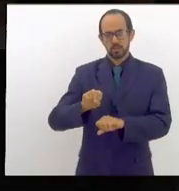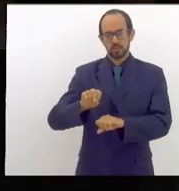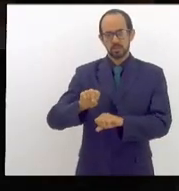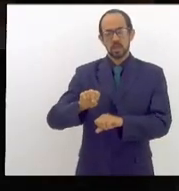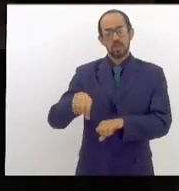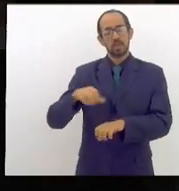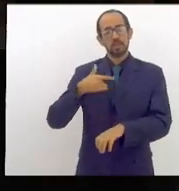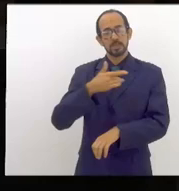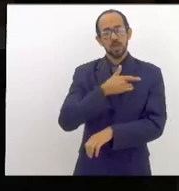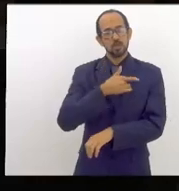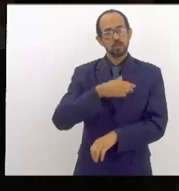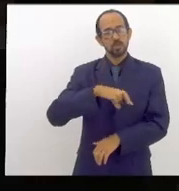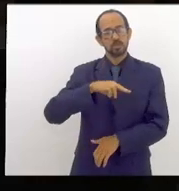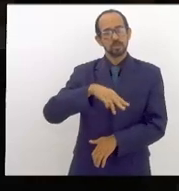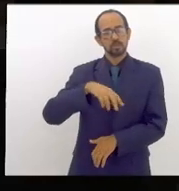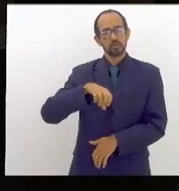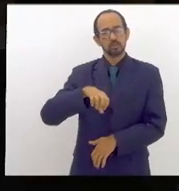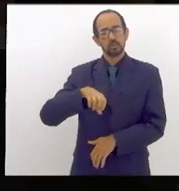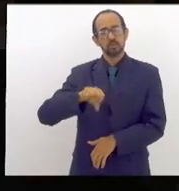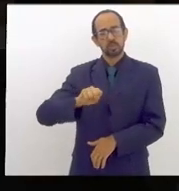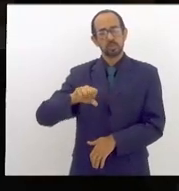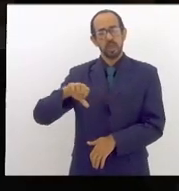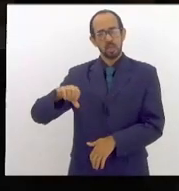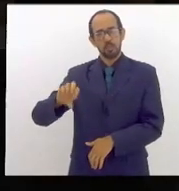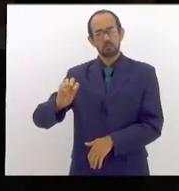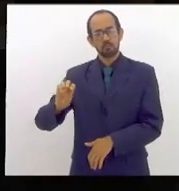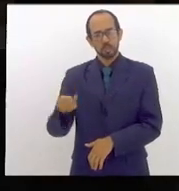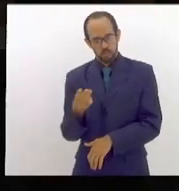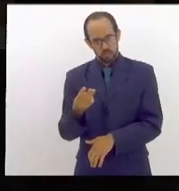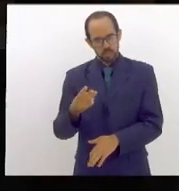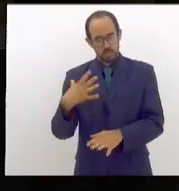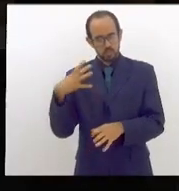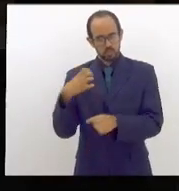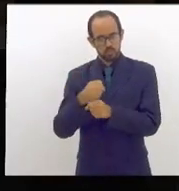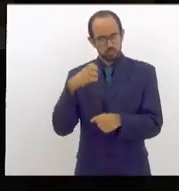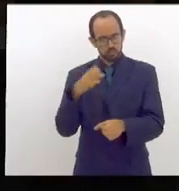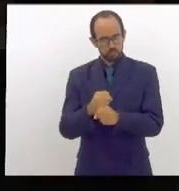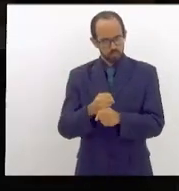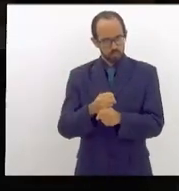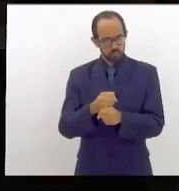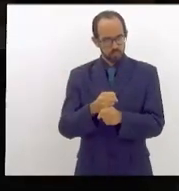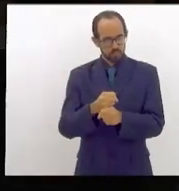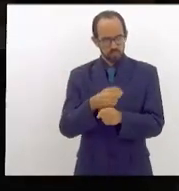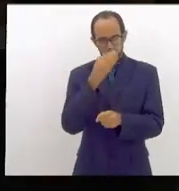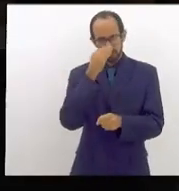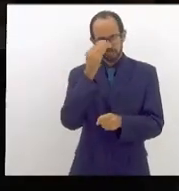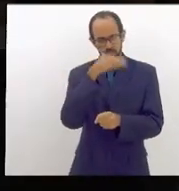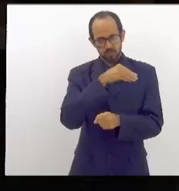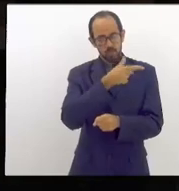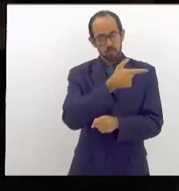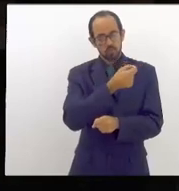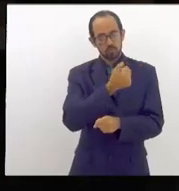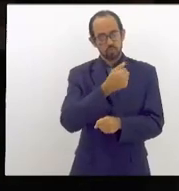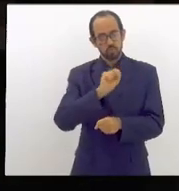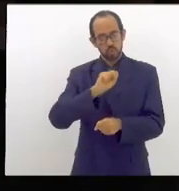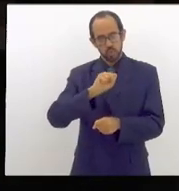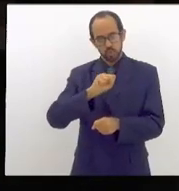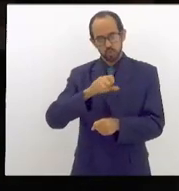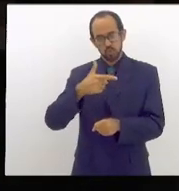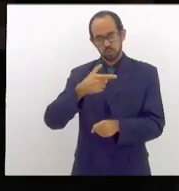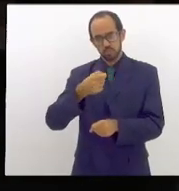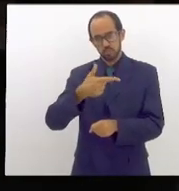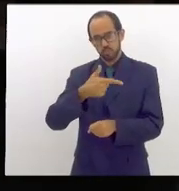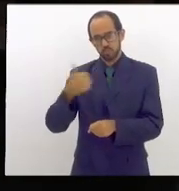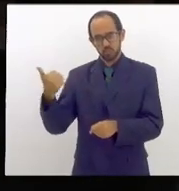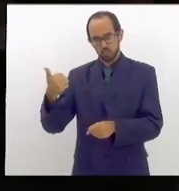milhões ao contabilizar o descumprimento dos anos anteriores 2018 2021 que é